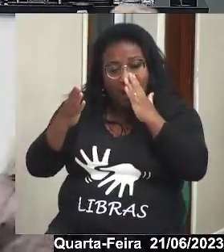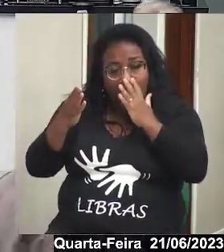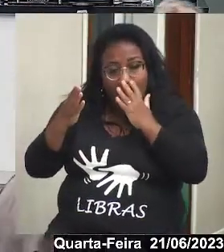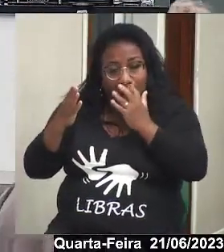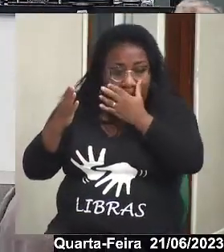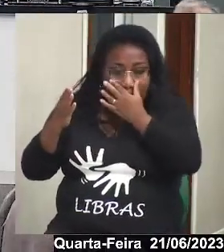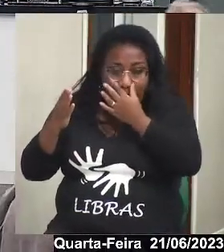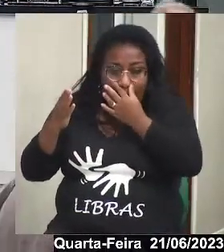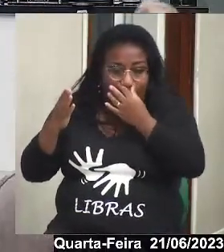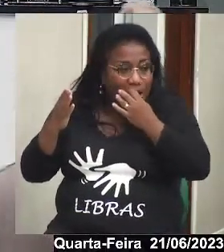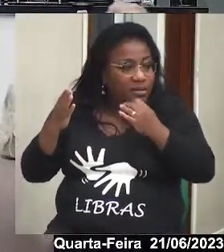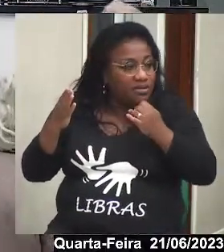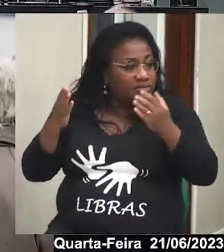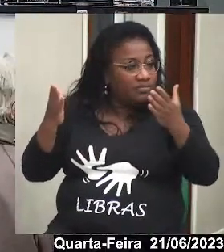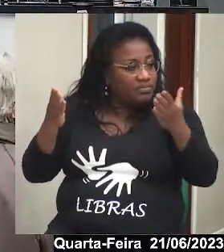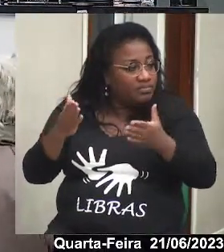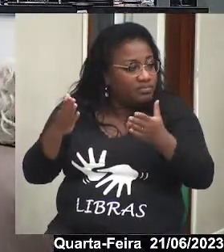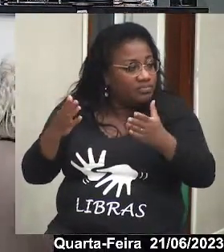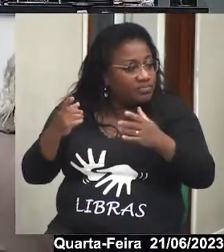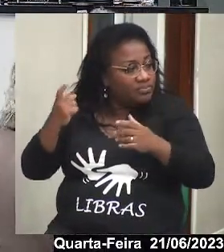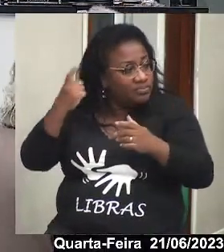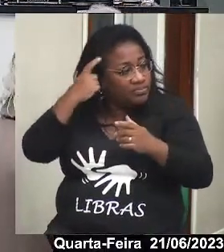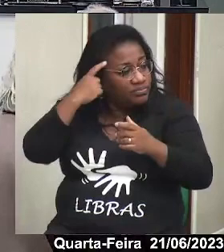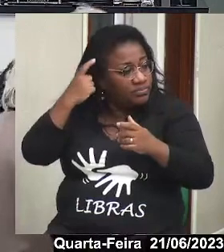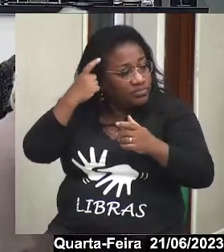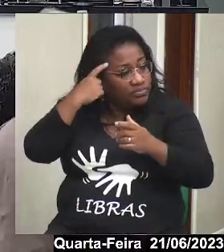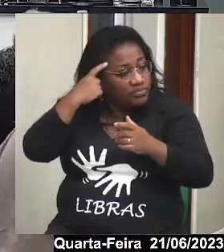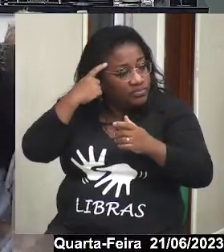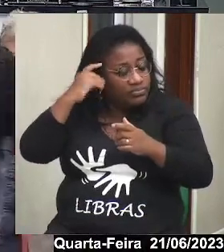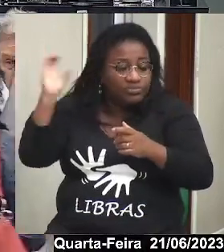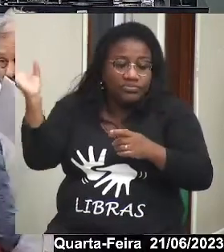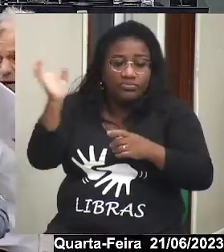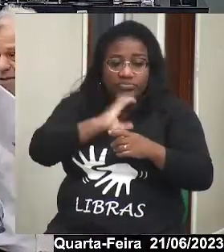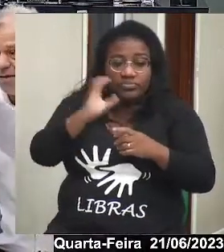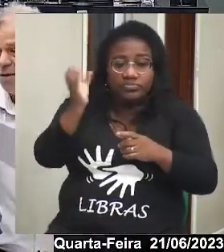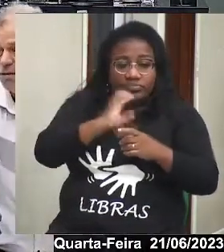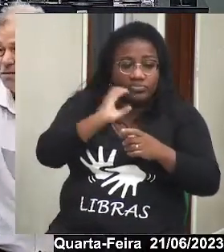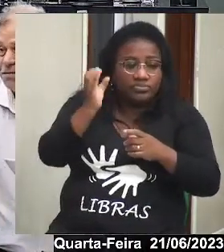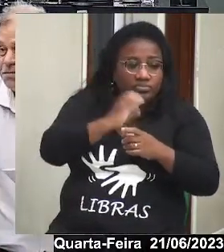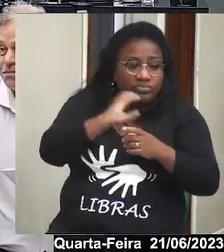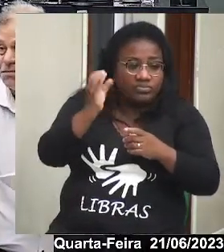matéria contida no presente projeto de lei e a necessidade de urgência de